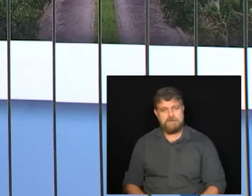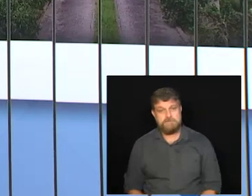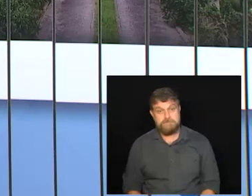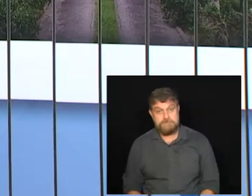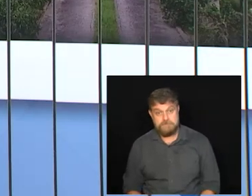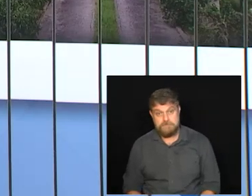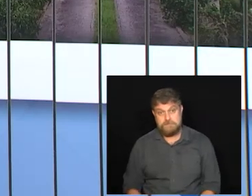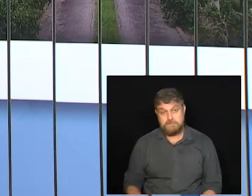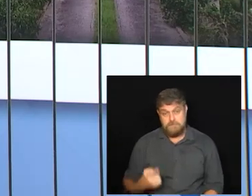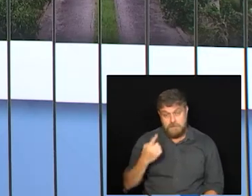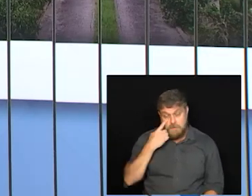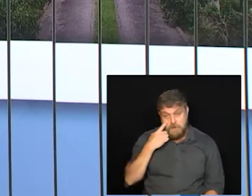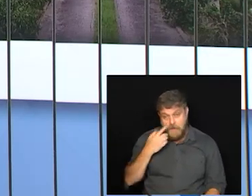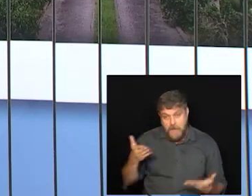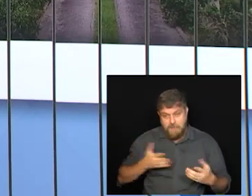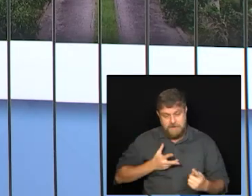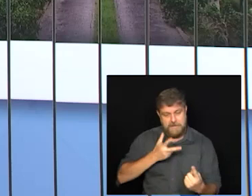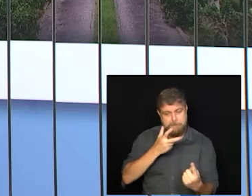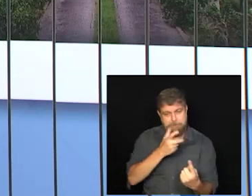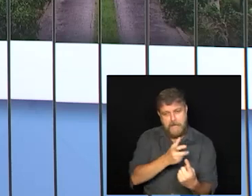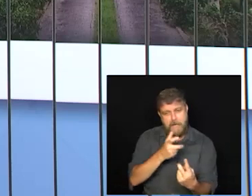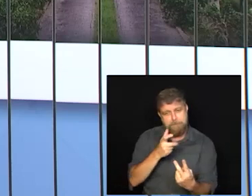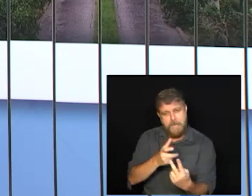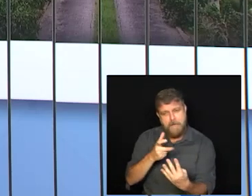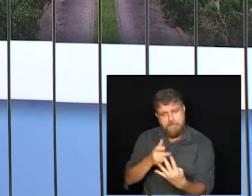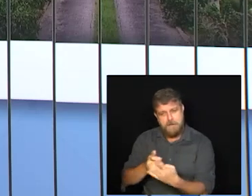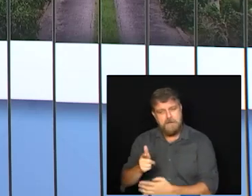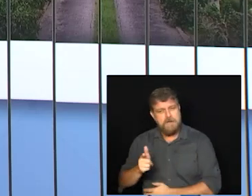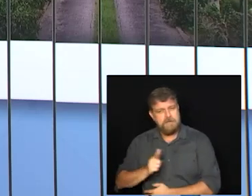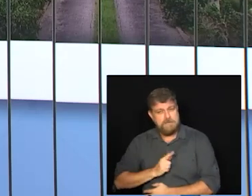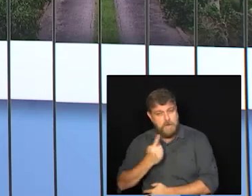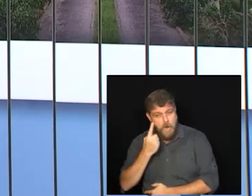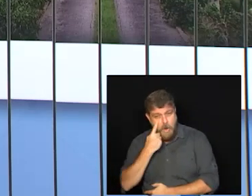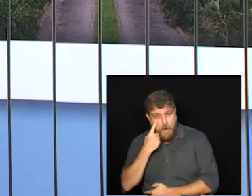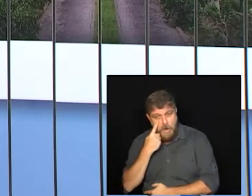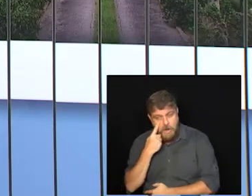Olha, agora a gente vai falar um pouquinho da vacinação. A gente tem aqui, olha,